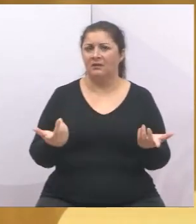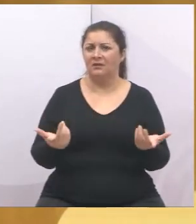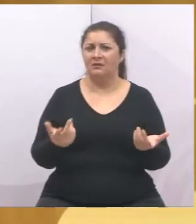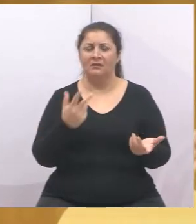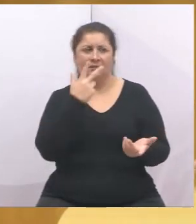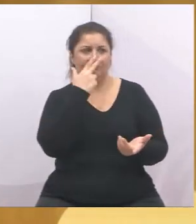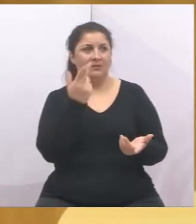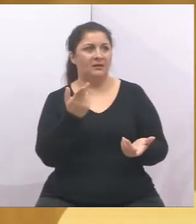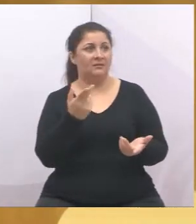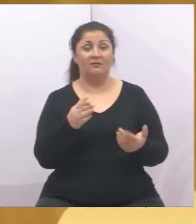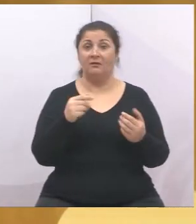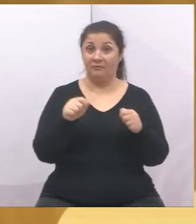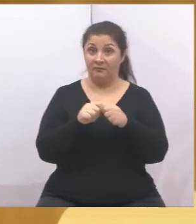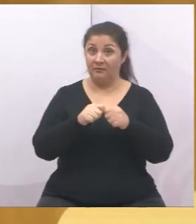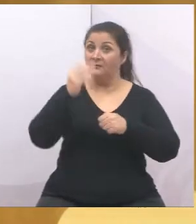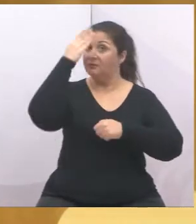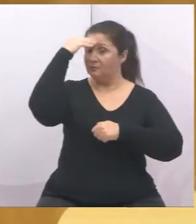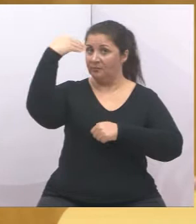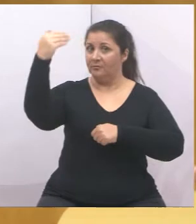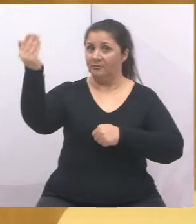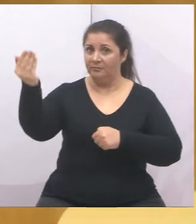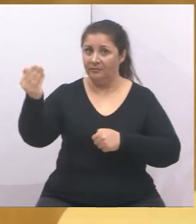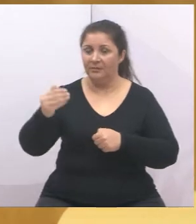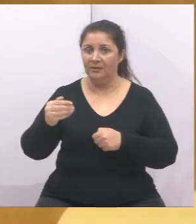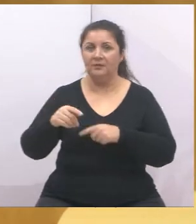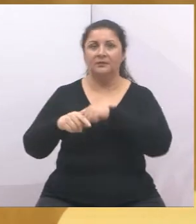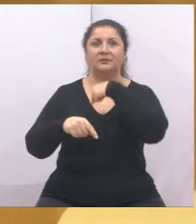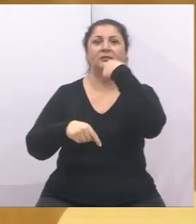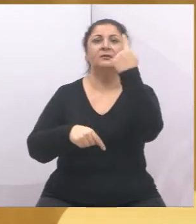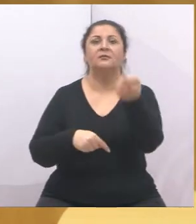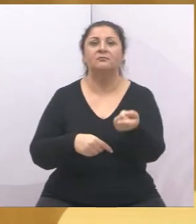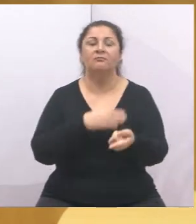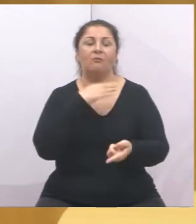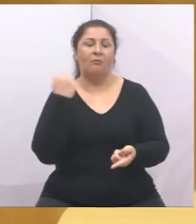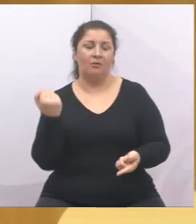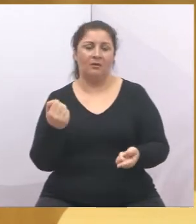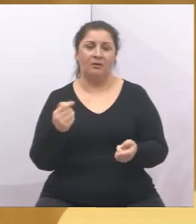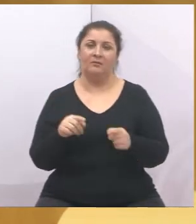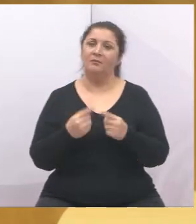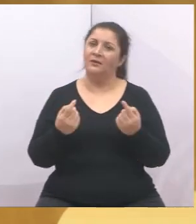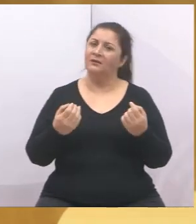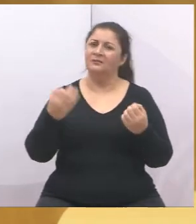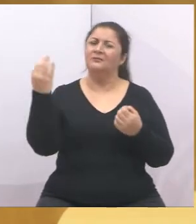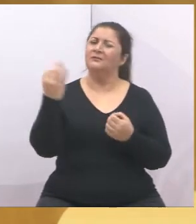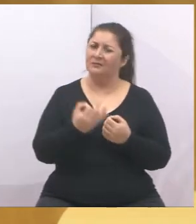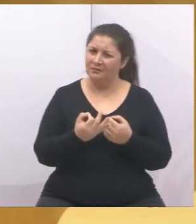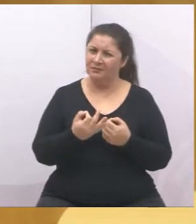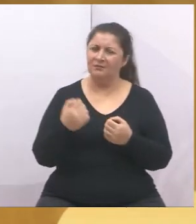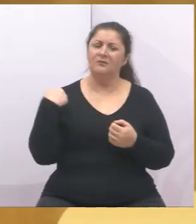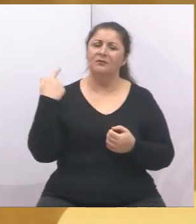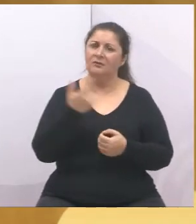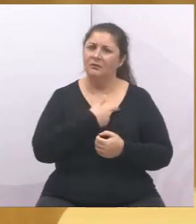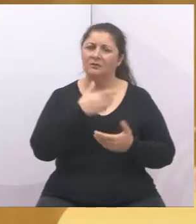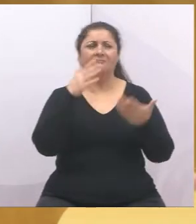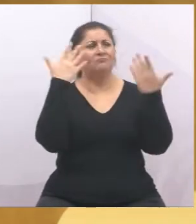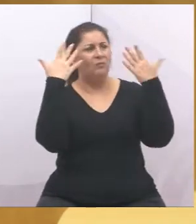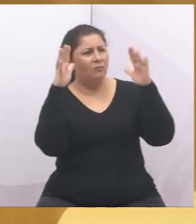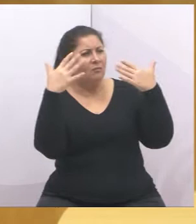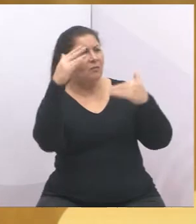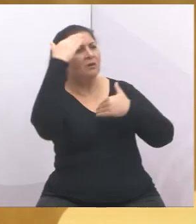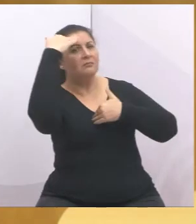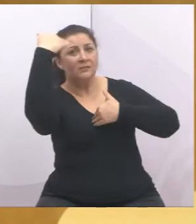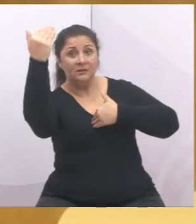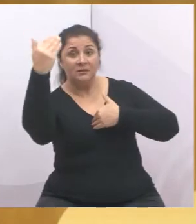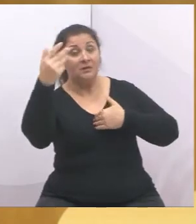a gente só faz as homenagens póstumas, e eu acho que o certo era a gente conseguir homenagear as pessoas